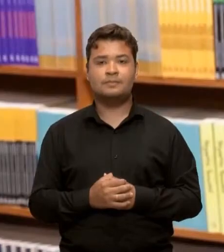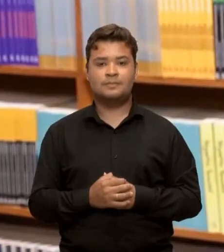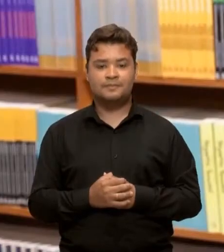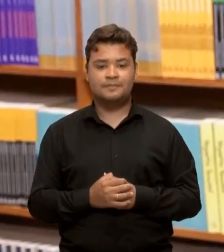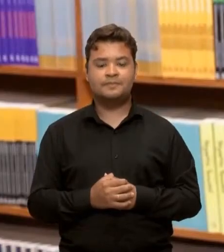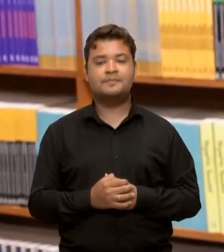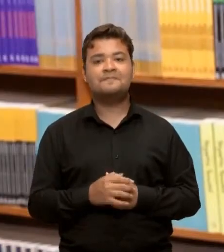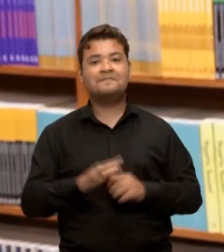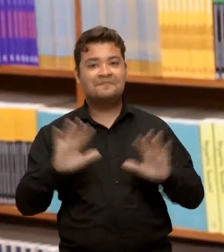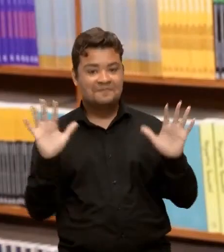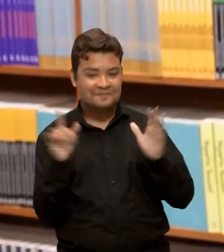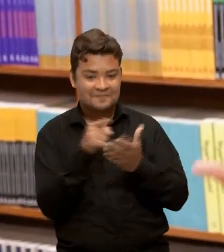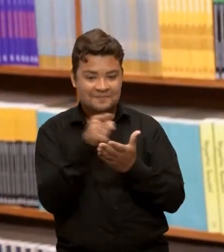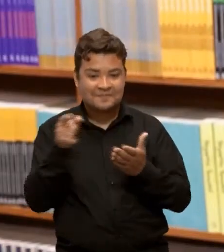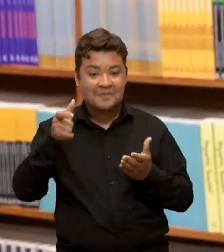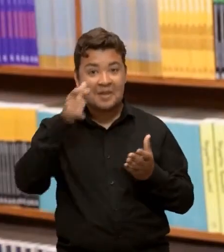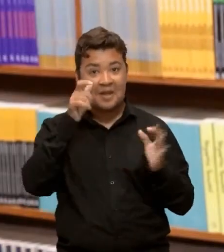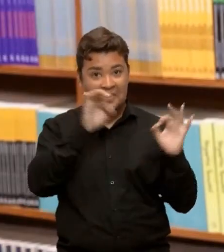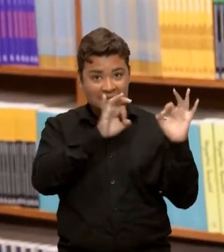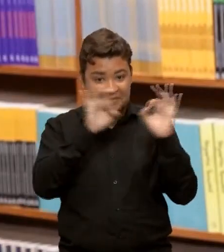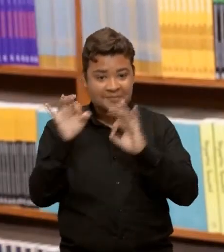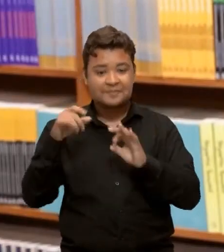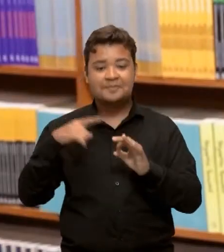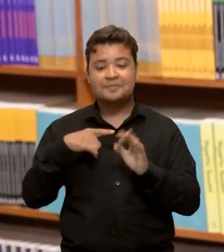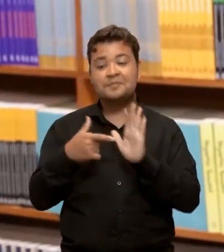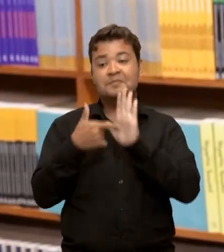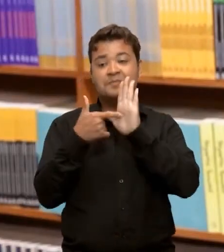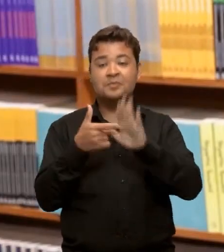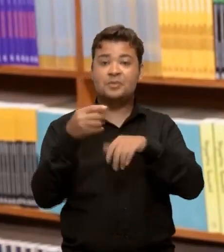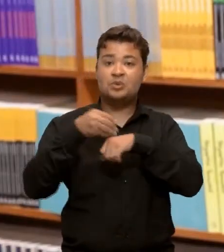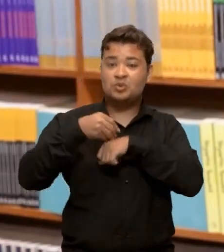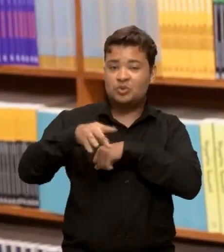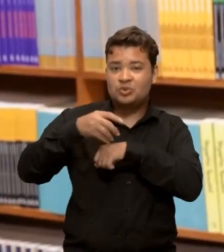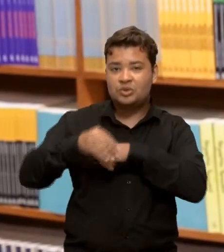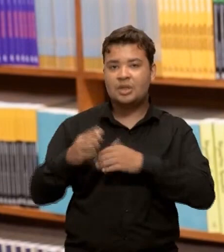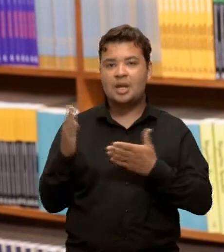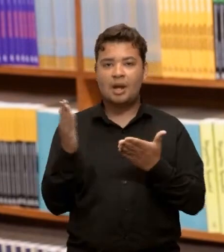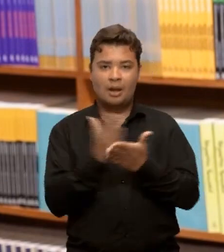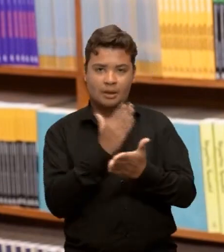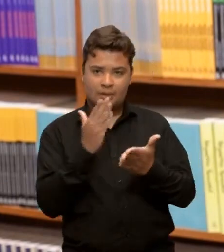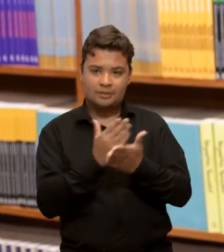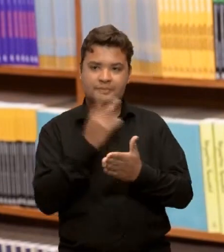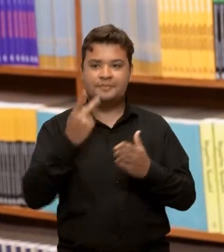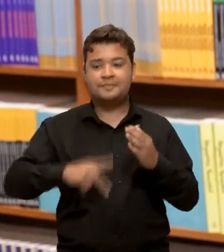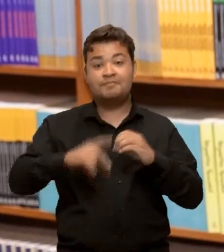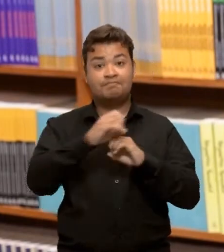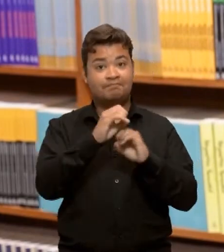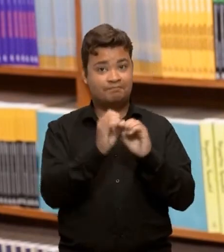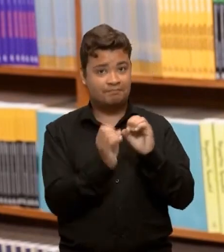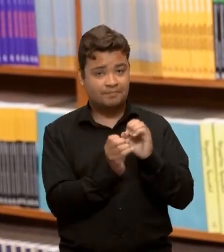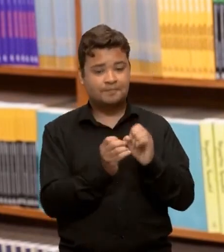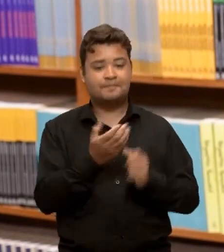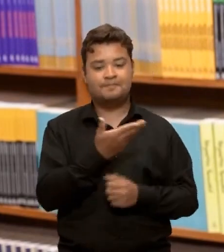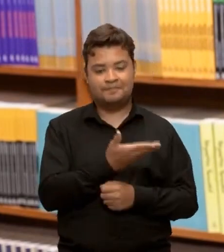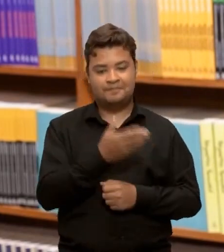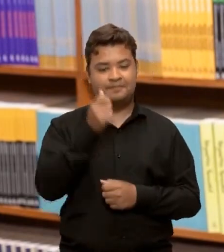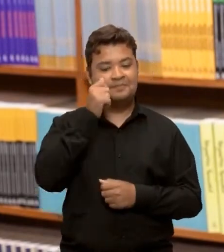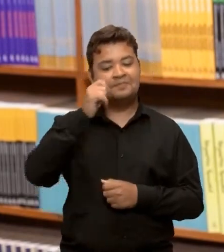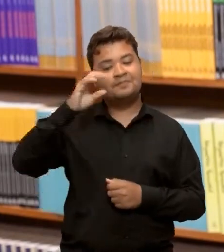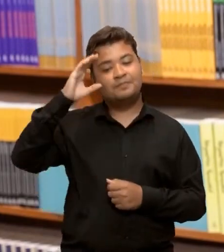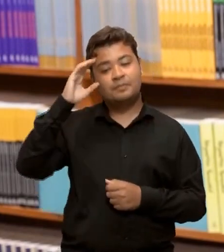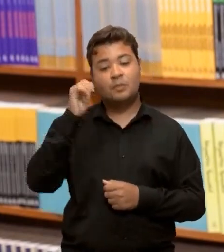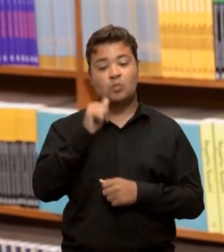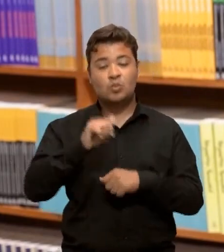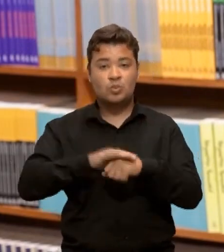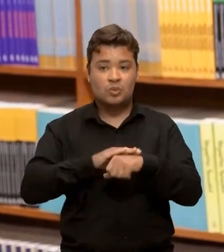Olá para você que nos acompanha. Aqui você encontra as melhores dicas de livros da editora UFG. Eu sou a Ana Clelma, uma